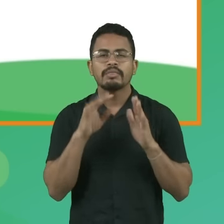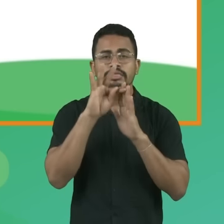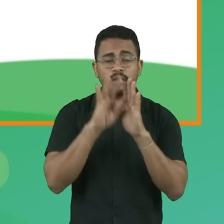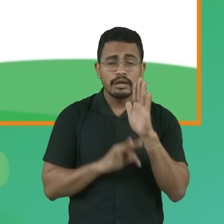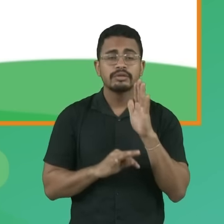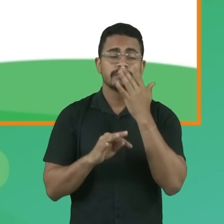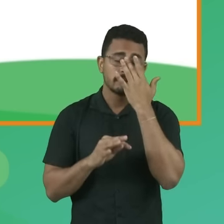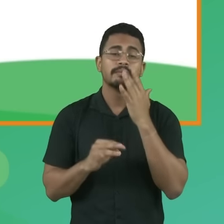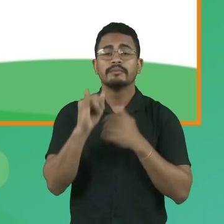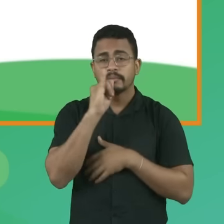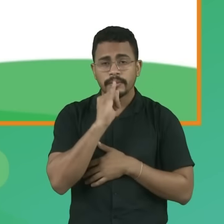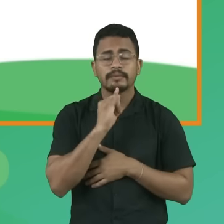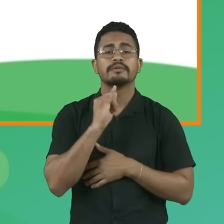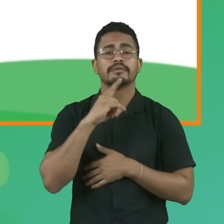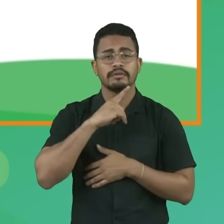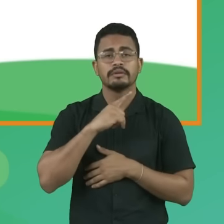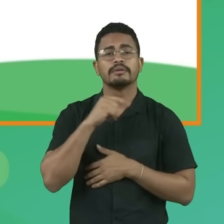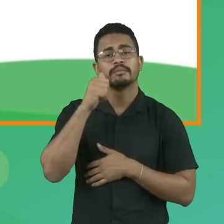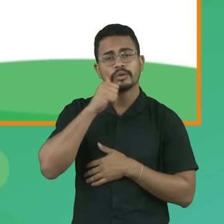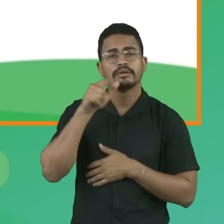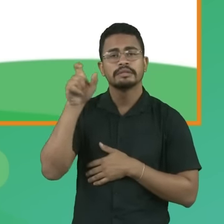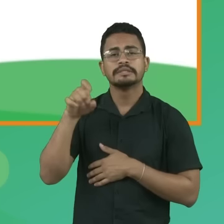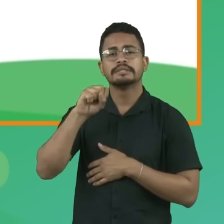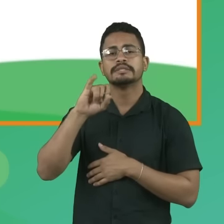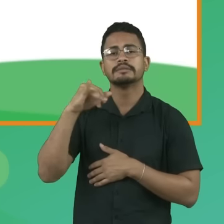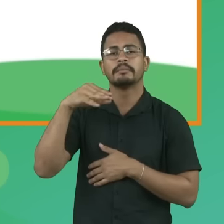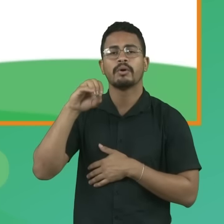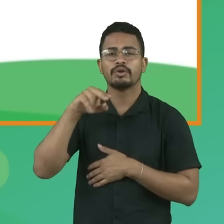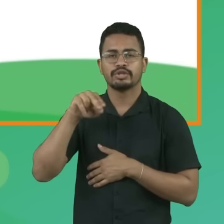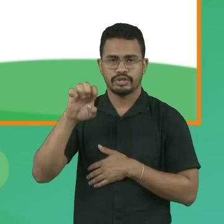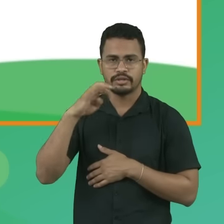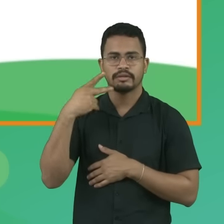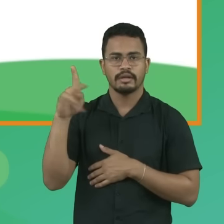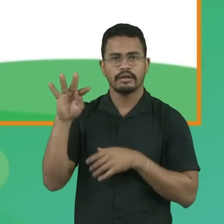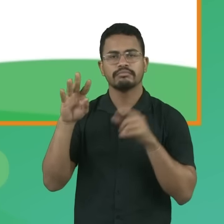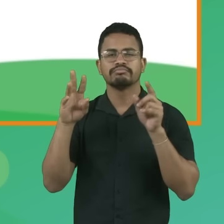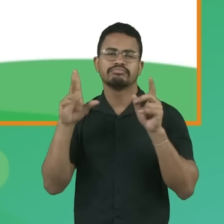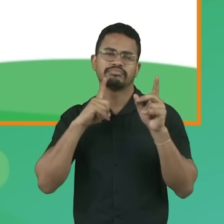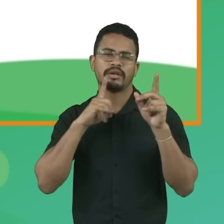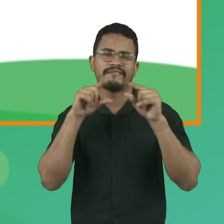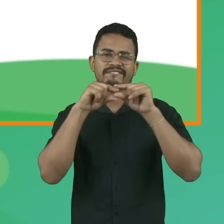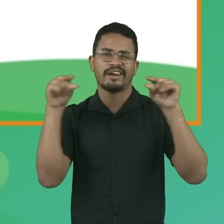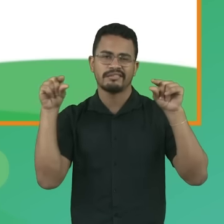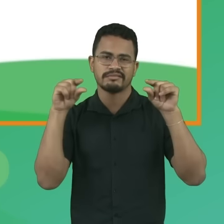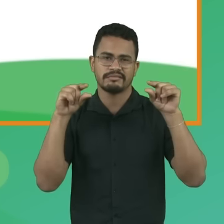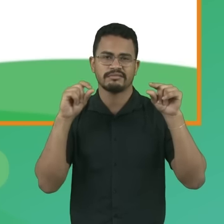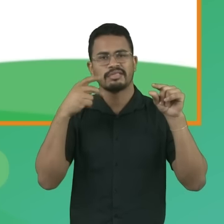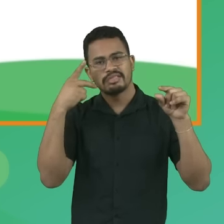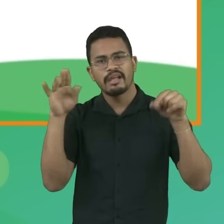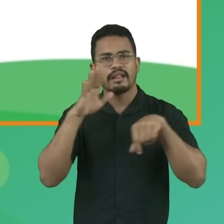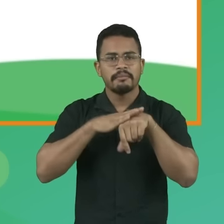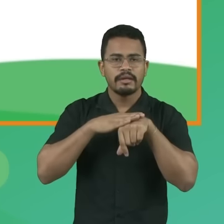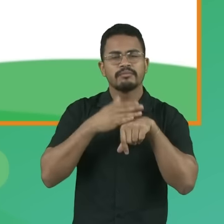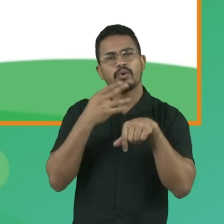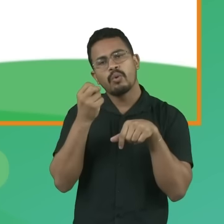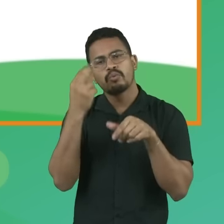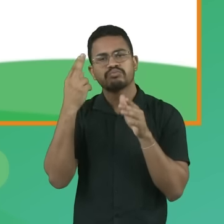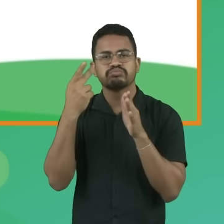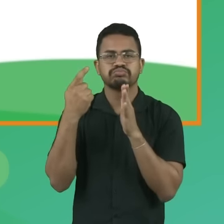um texto de Simone de Beauvoir que cai no Enem, um trecho de uma fala dela, de um escrito